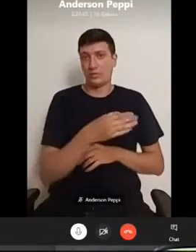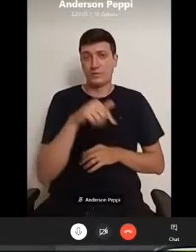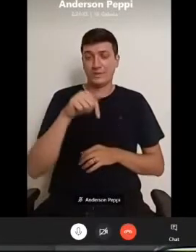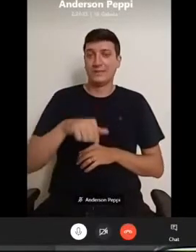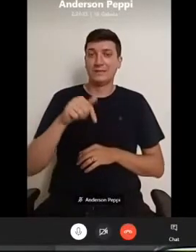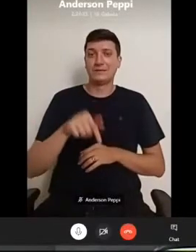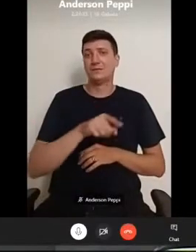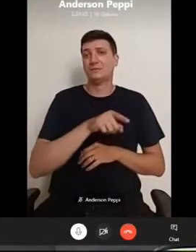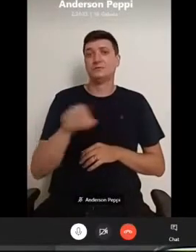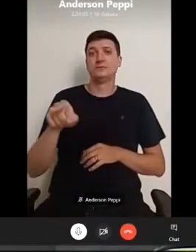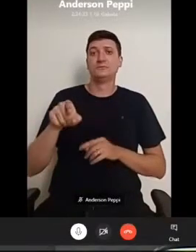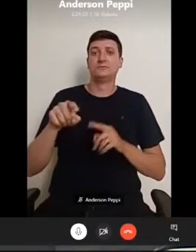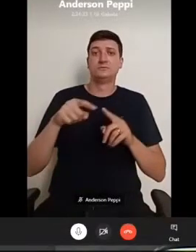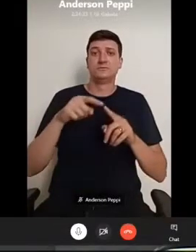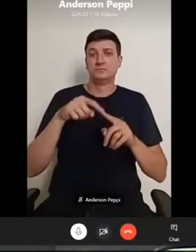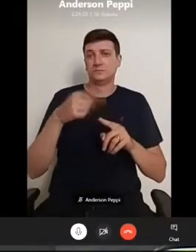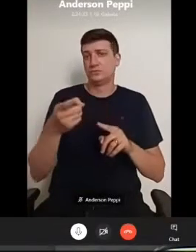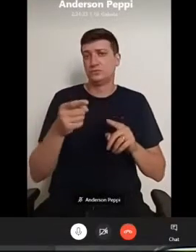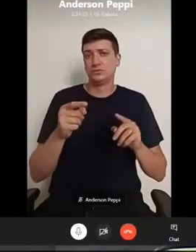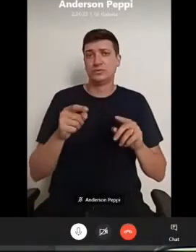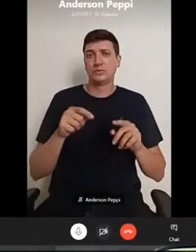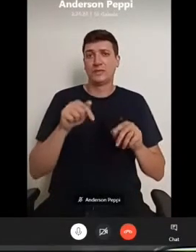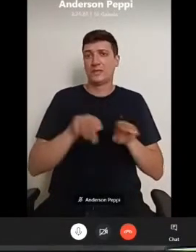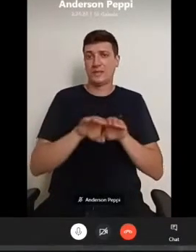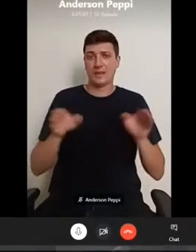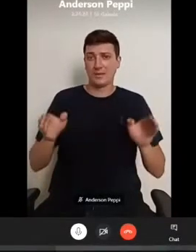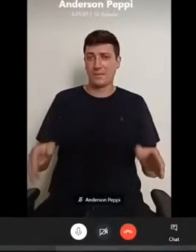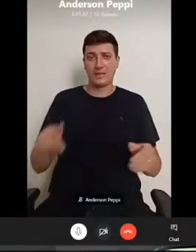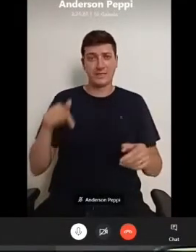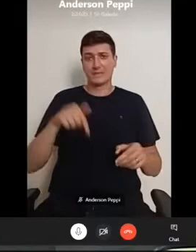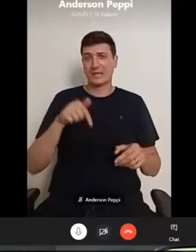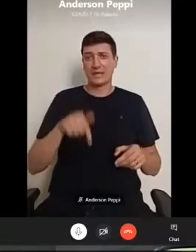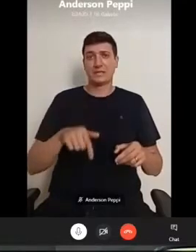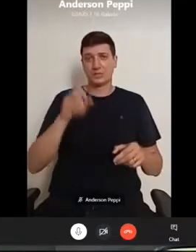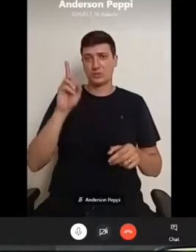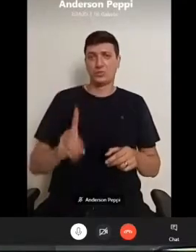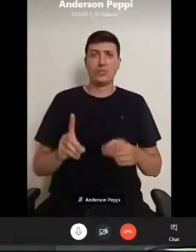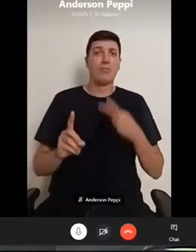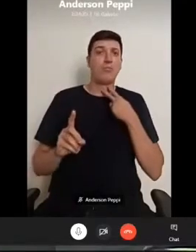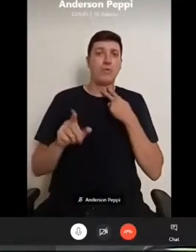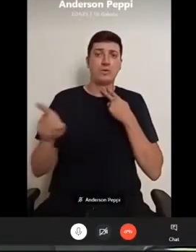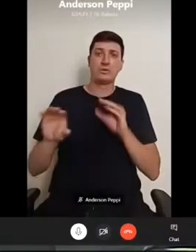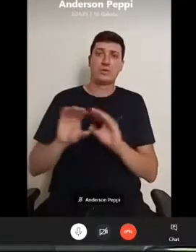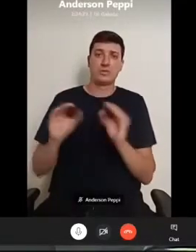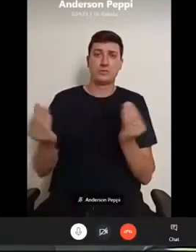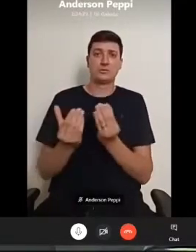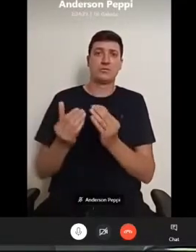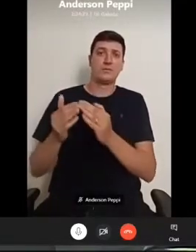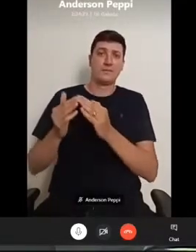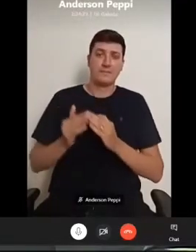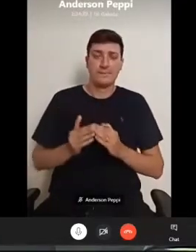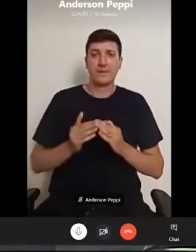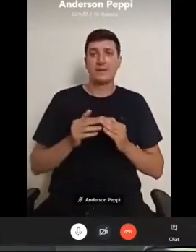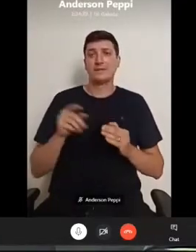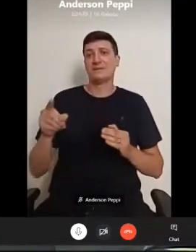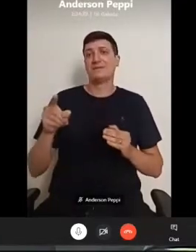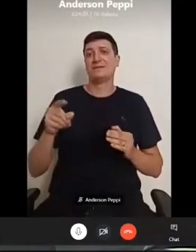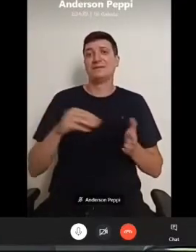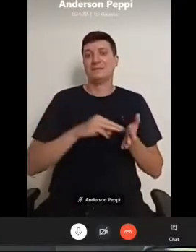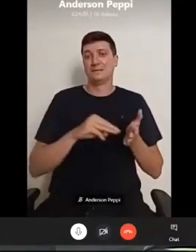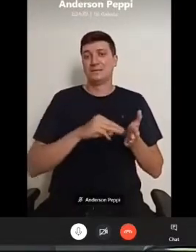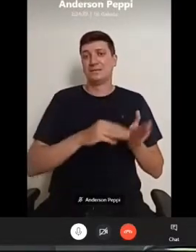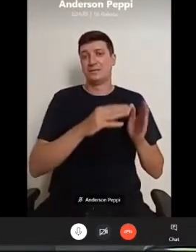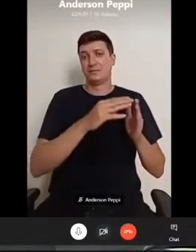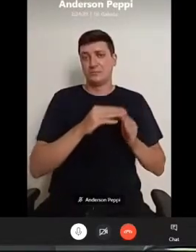nenhuma comissão permanente da Casa. Solicito à secretária que proceda à chamada dos vereadores, para iniciar o